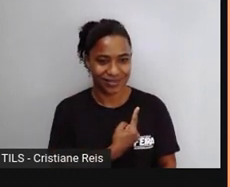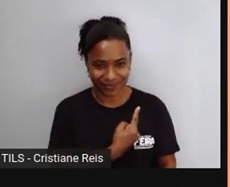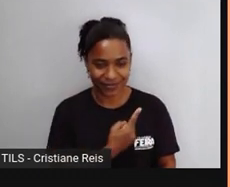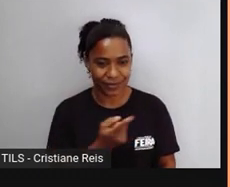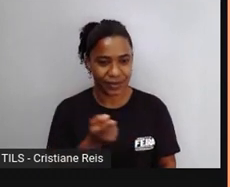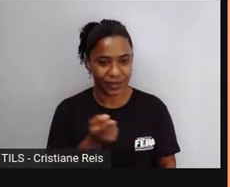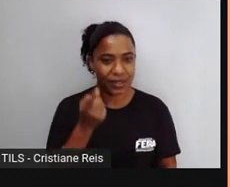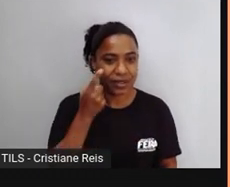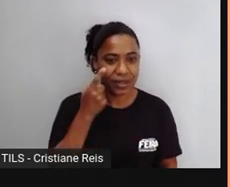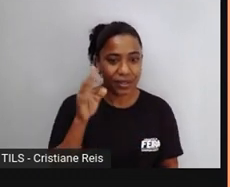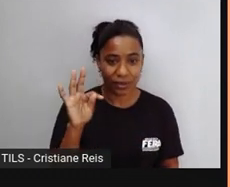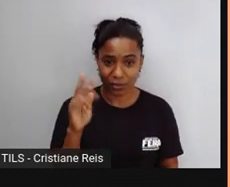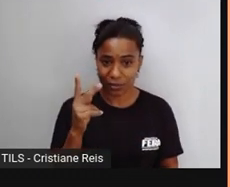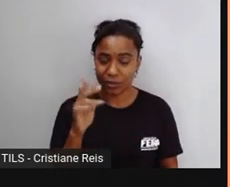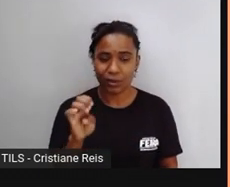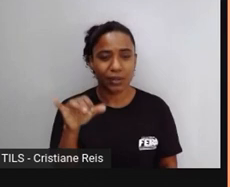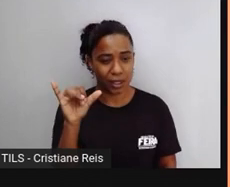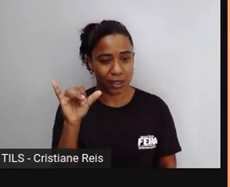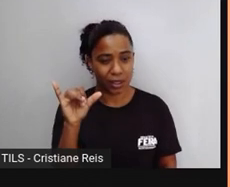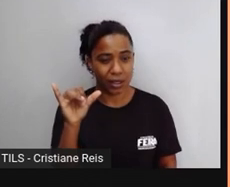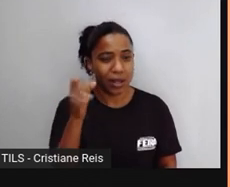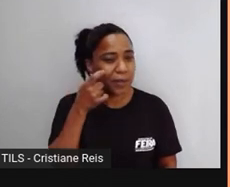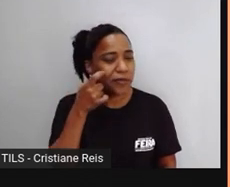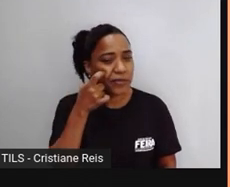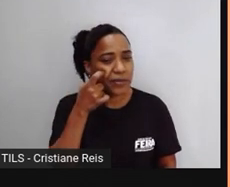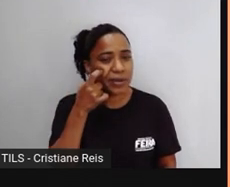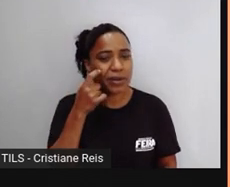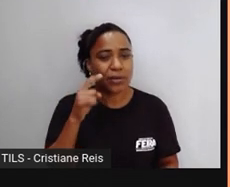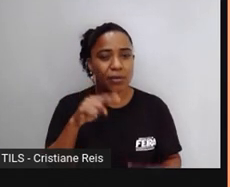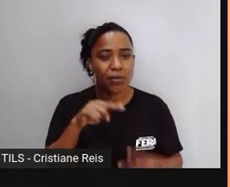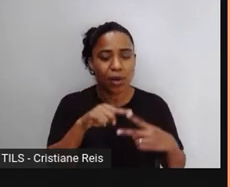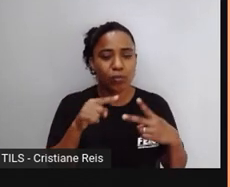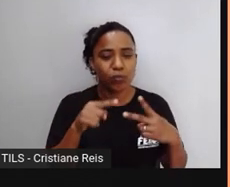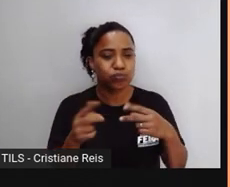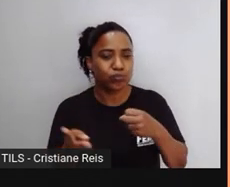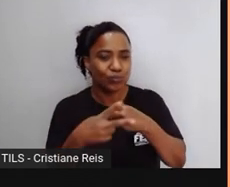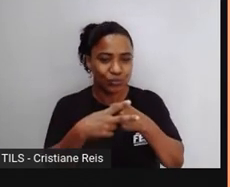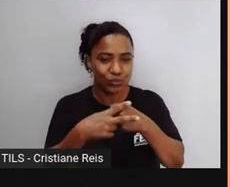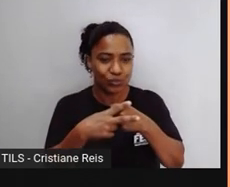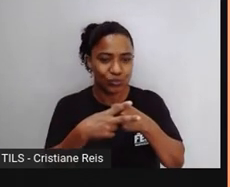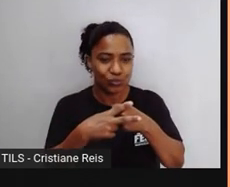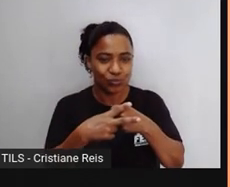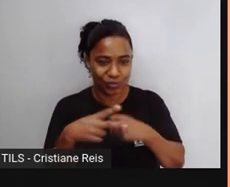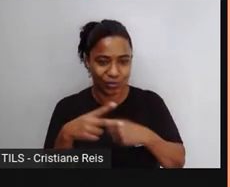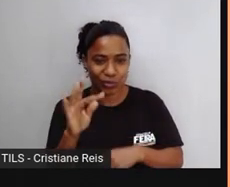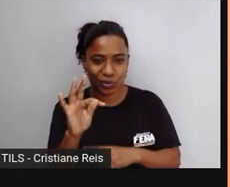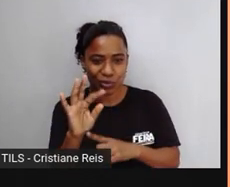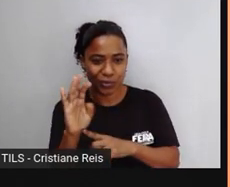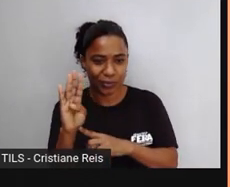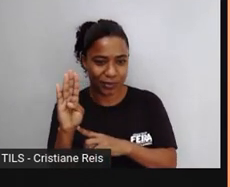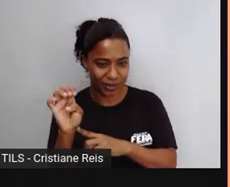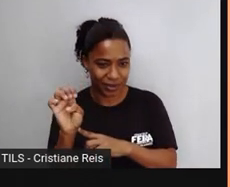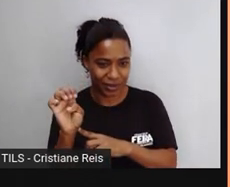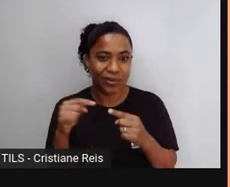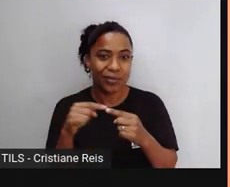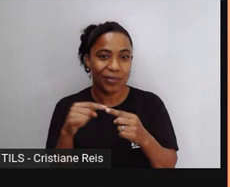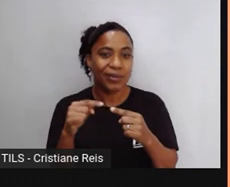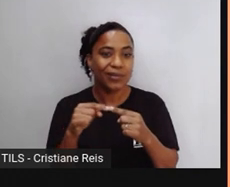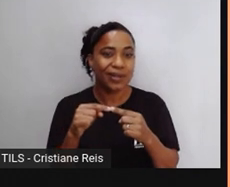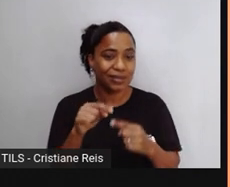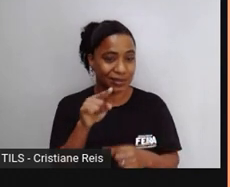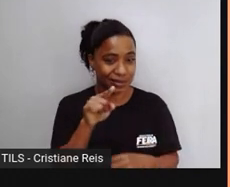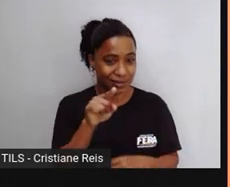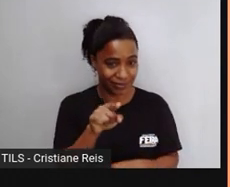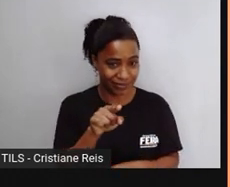do verbo to be que vai concordar com cada pronome desse. Então, vejam. I, am, you,